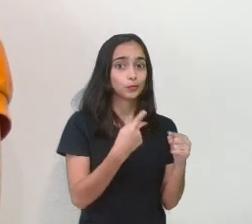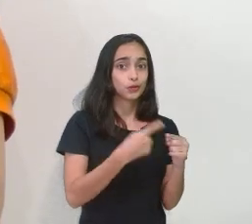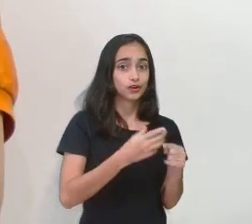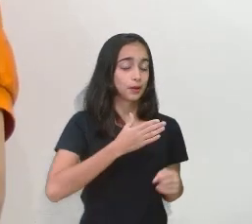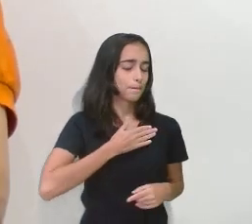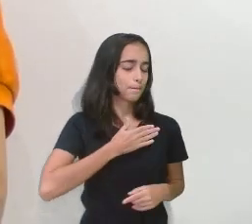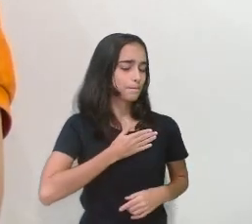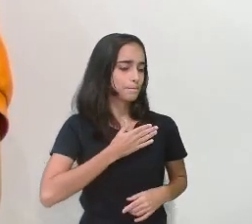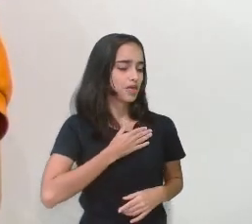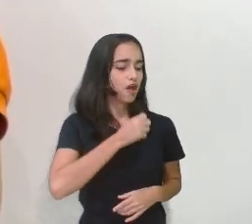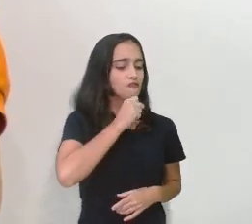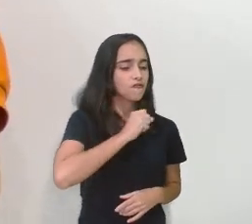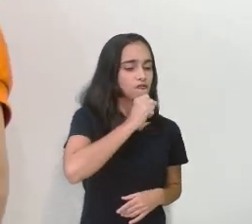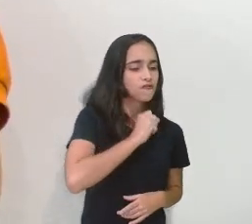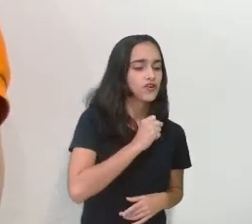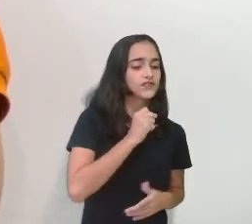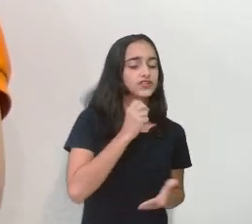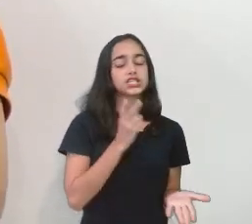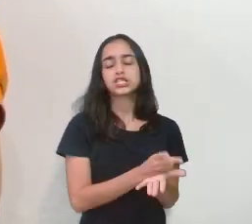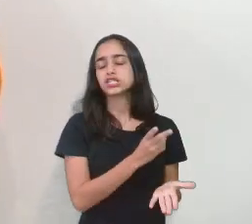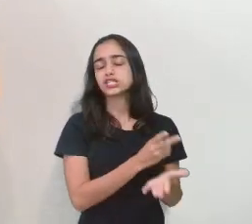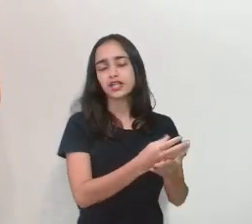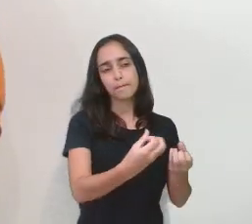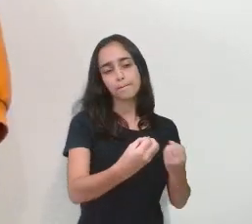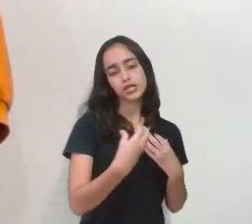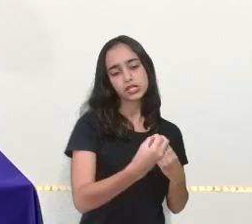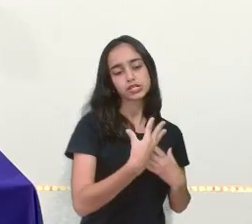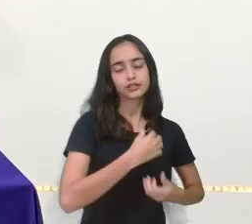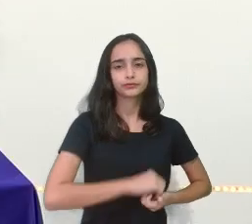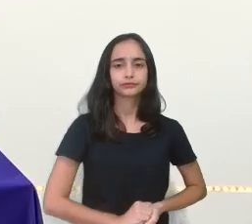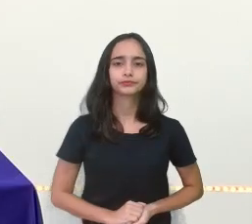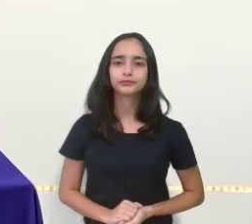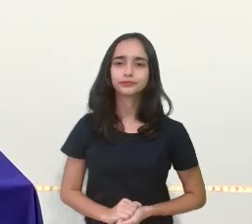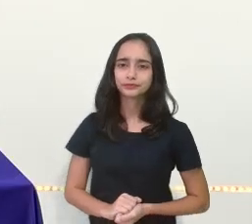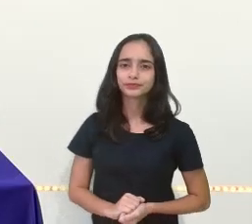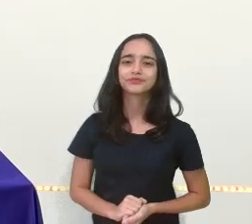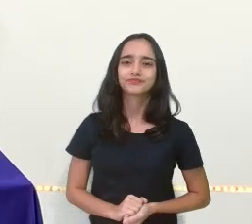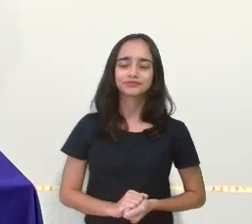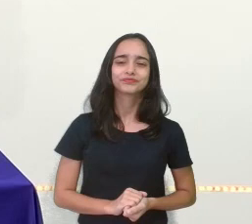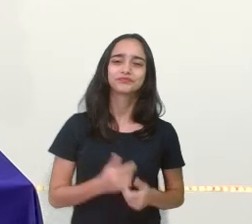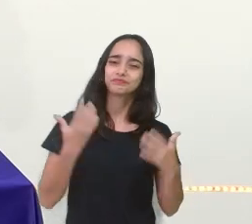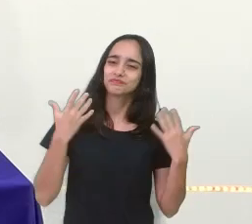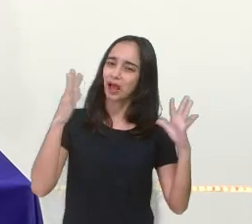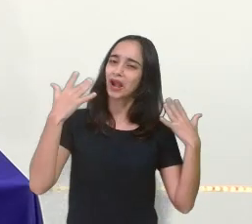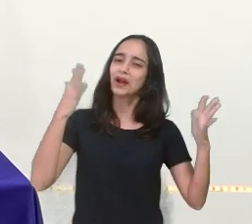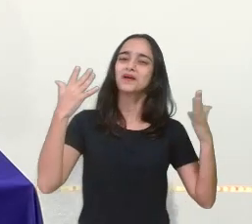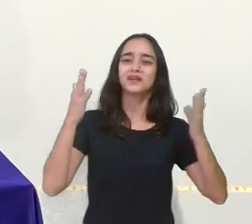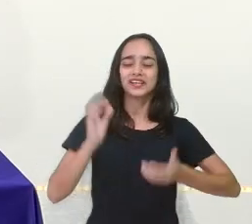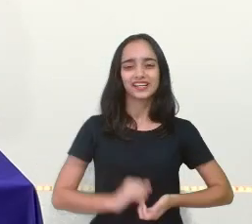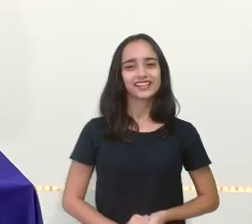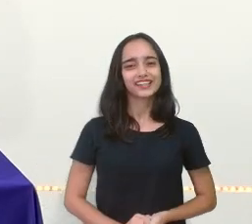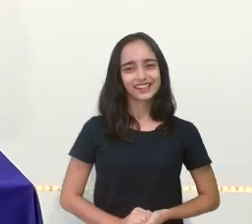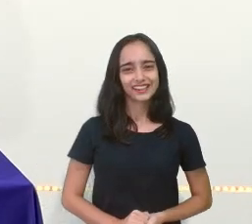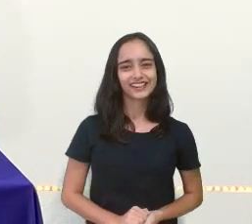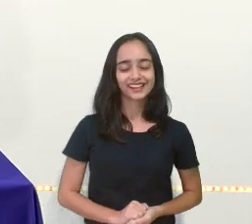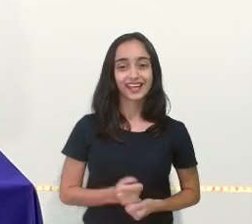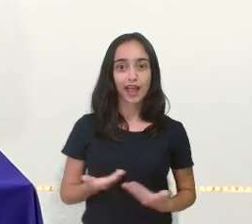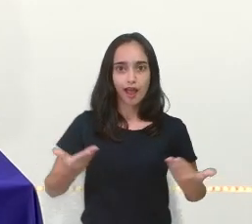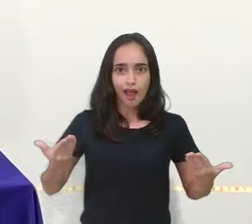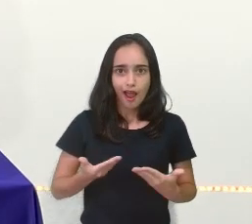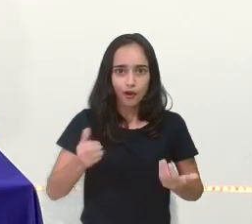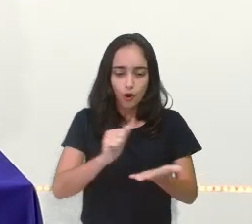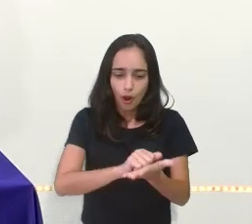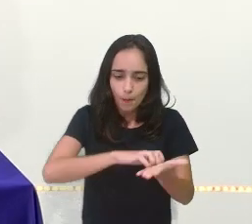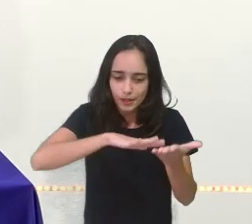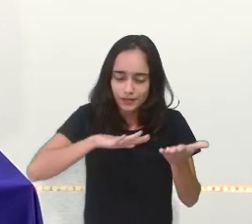ensinando para ele como se localizar, né? Muito bem, Lázaro. Então, olha só. Vamos agora a essas